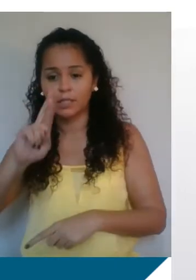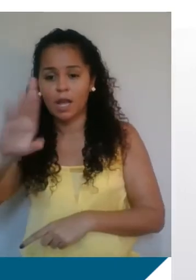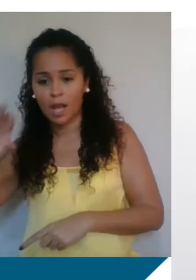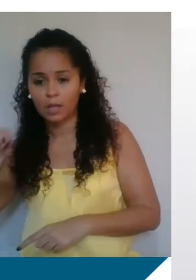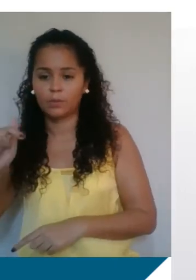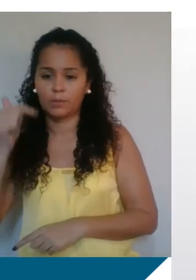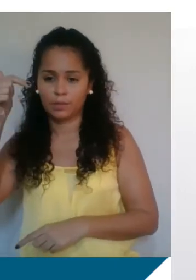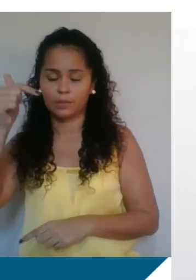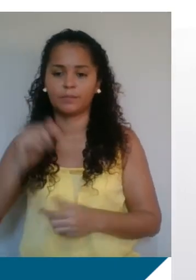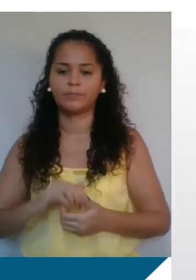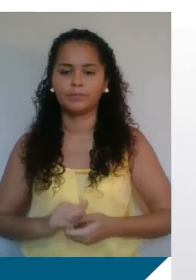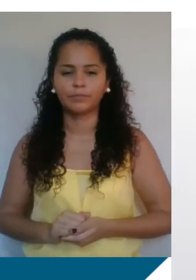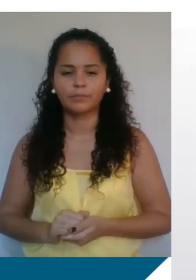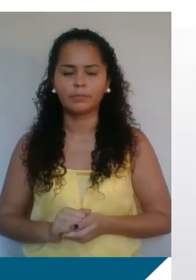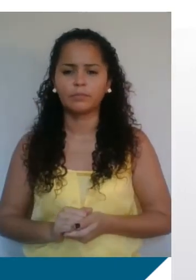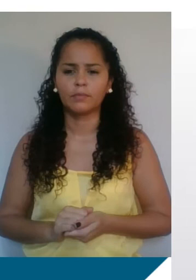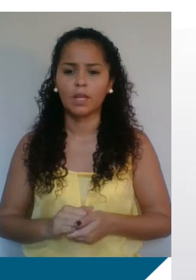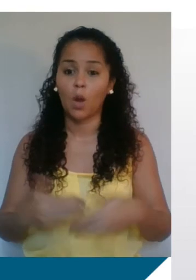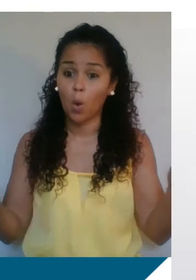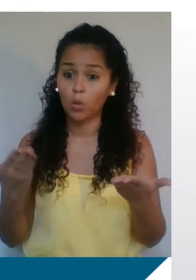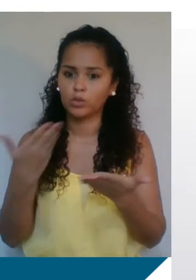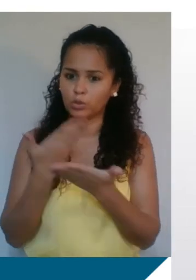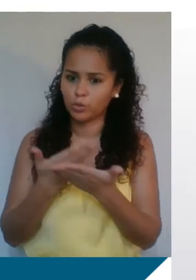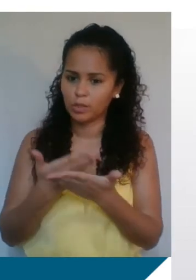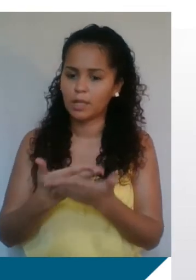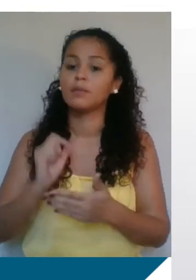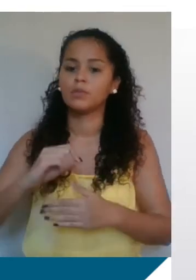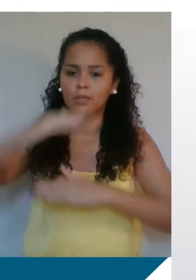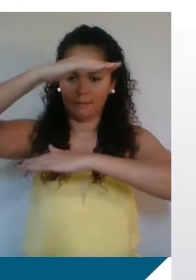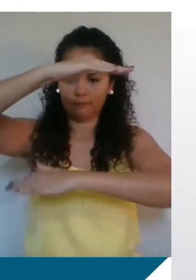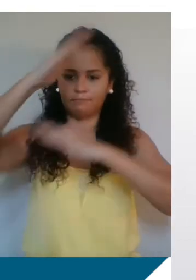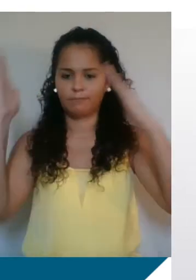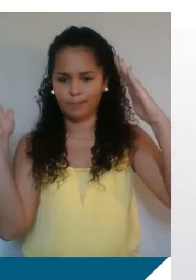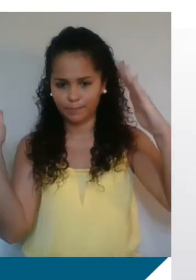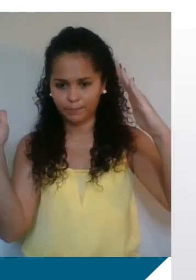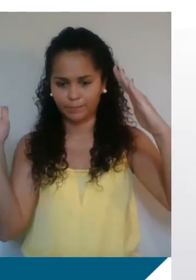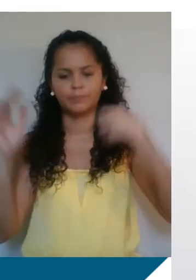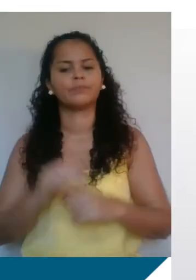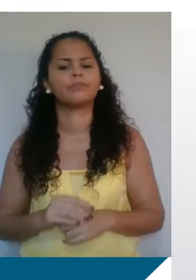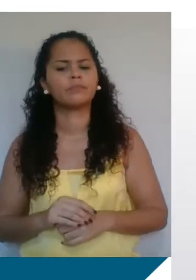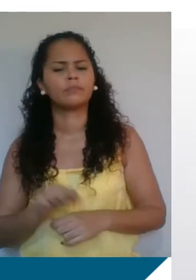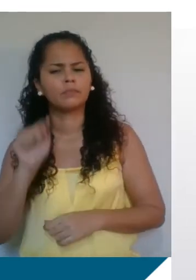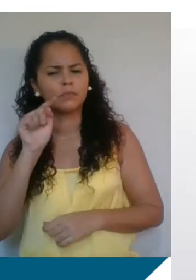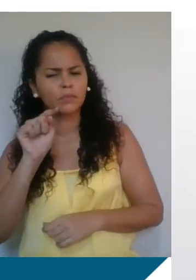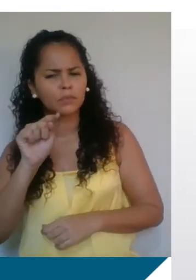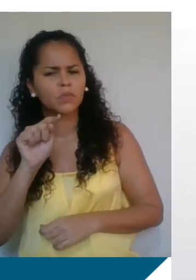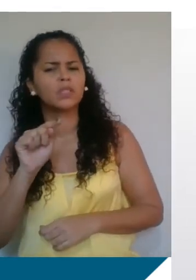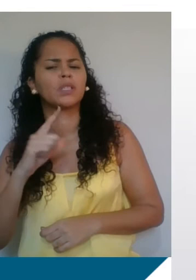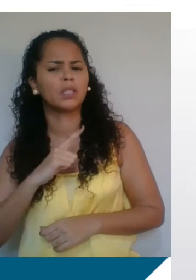A primeira figura que estudaremos hoje é o paralelogramo. O paralelogramo é o quadrilátero que possui lados